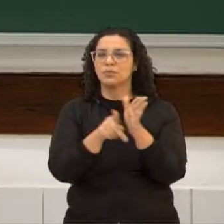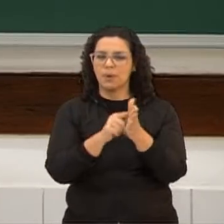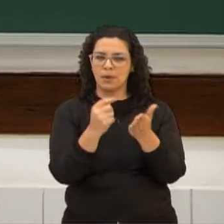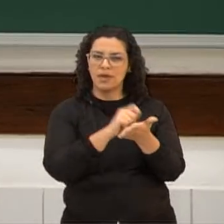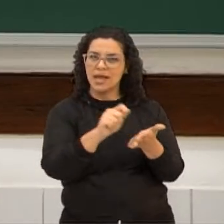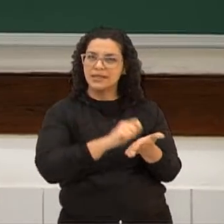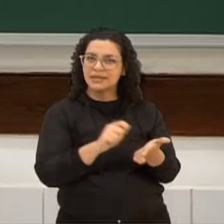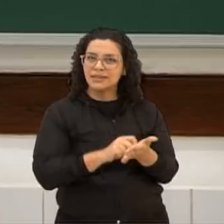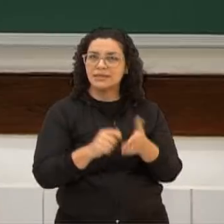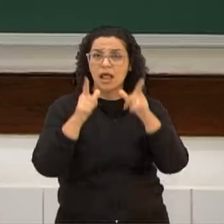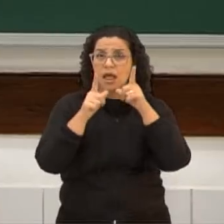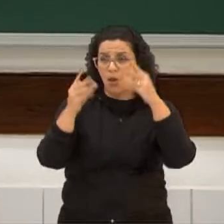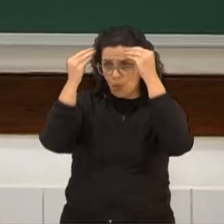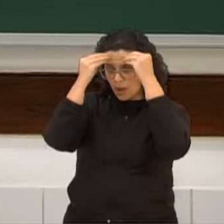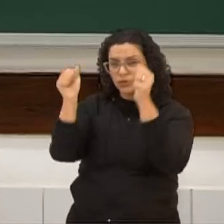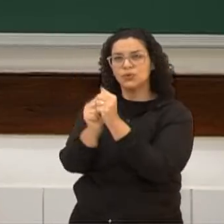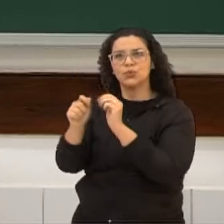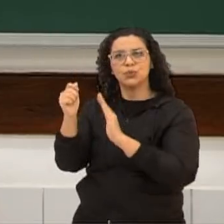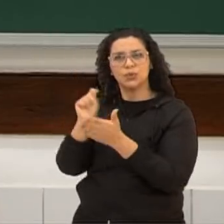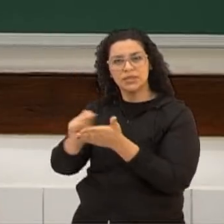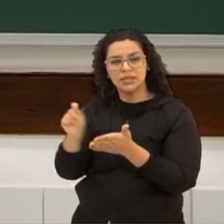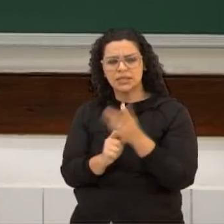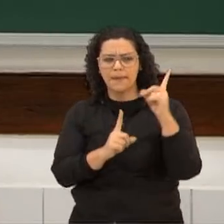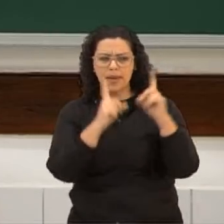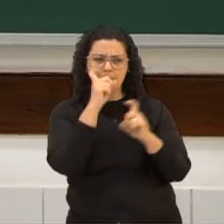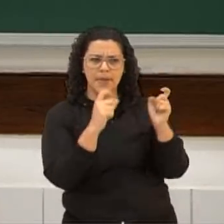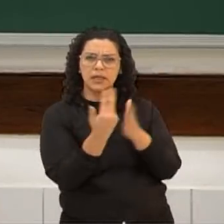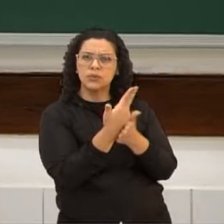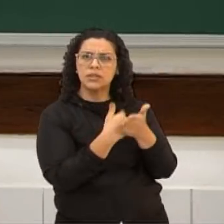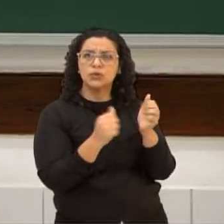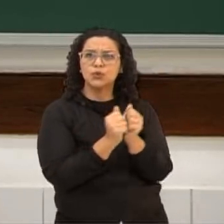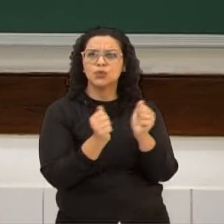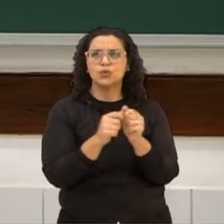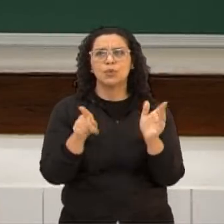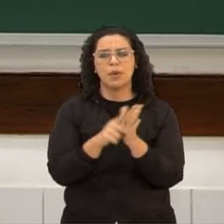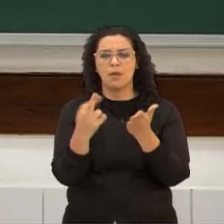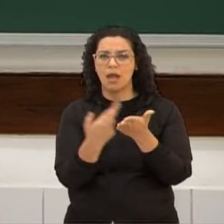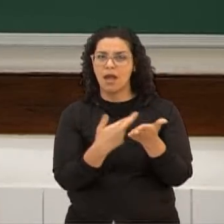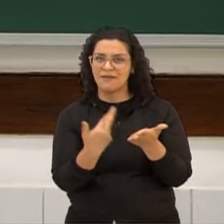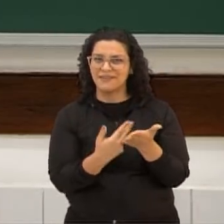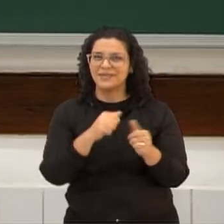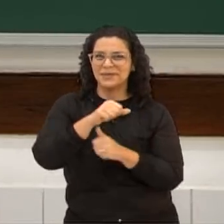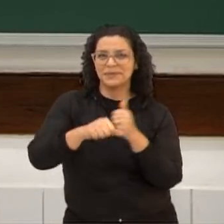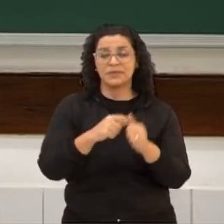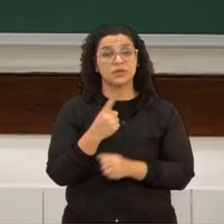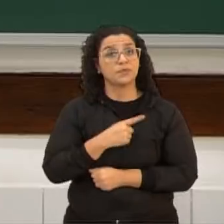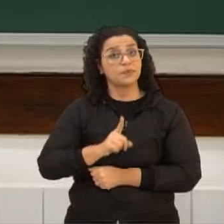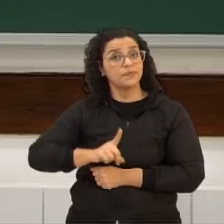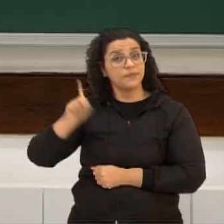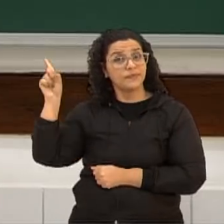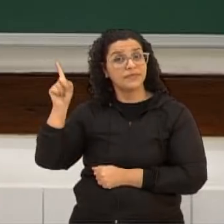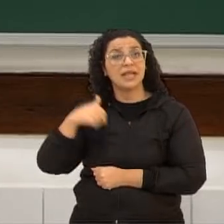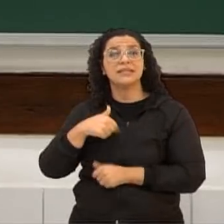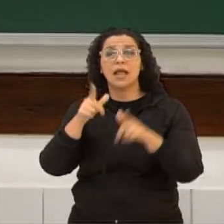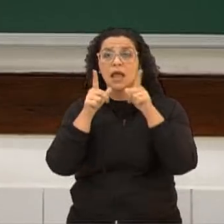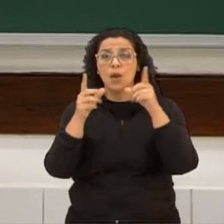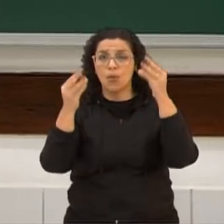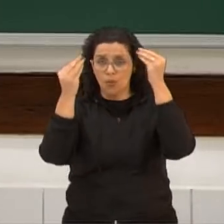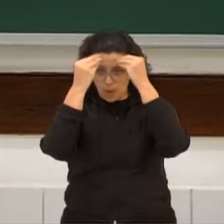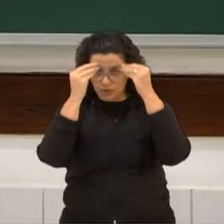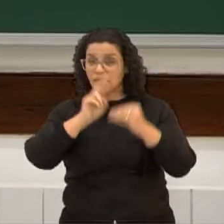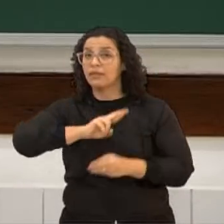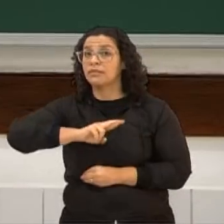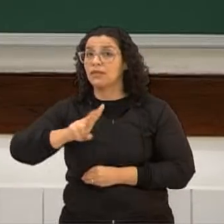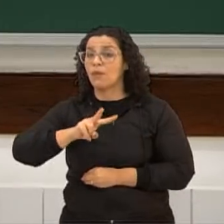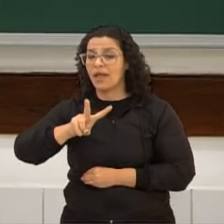como linguagem junto com a escrita, uma outra linguagem. Na junção de linguagens torna-se a revistinha, tá? Porém, a linguagem não verbal